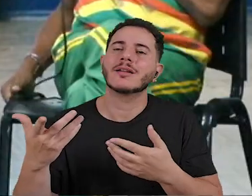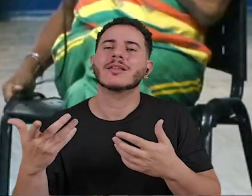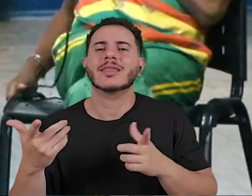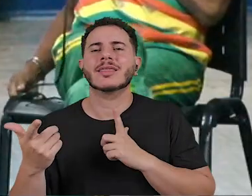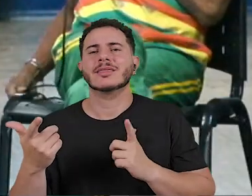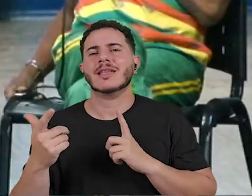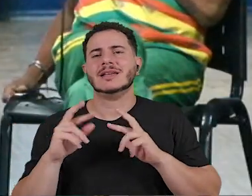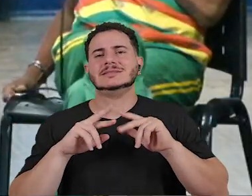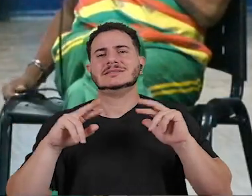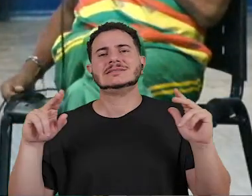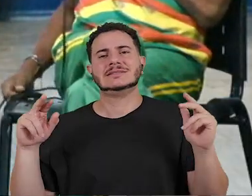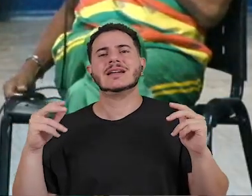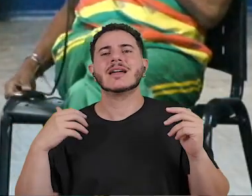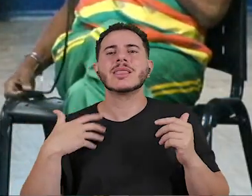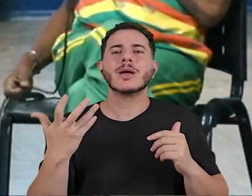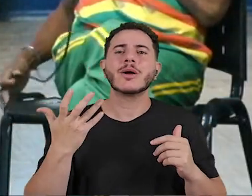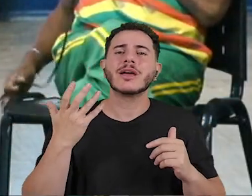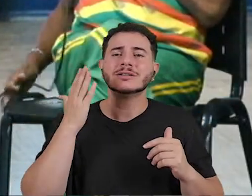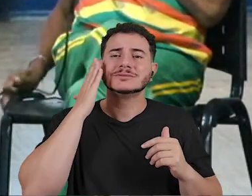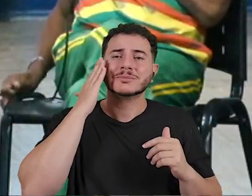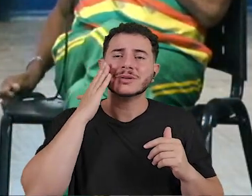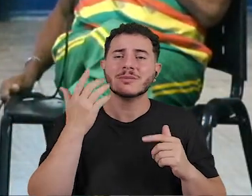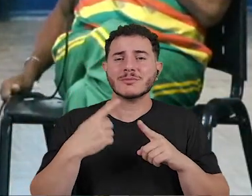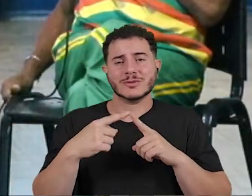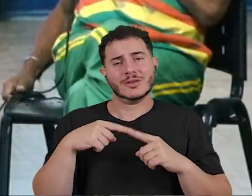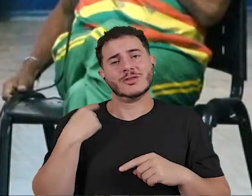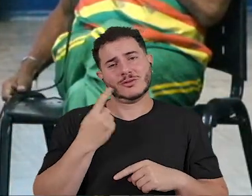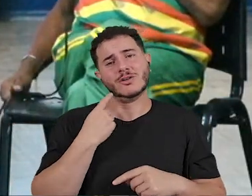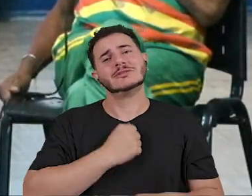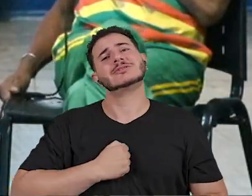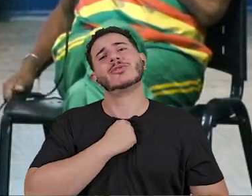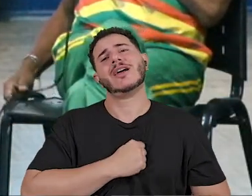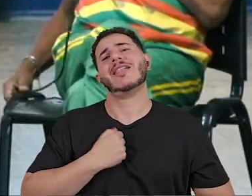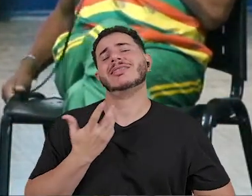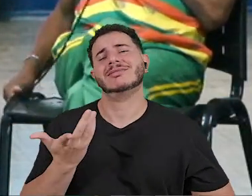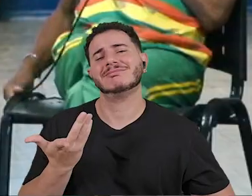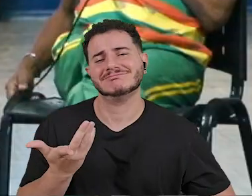essa, assim. Não é fácil ficar nesse lugar.